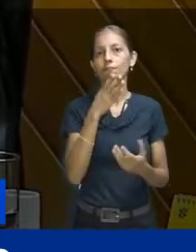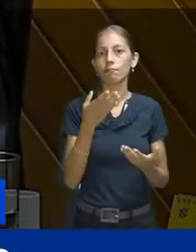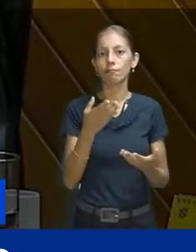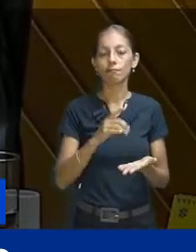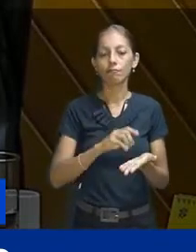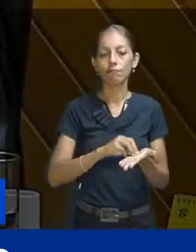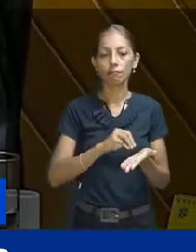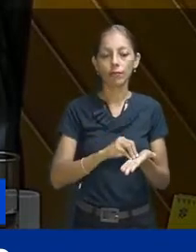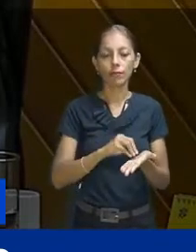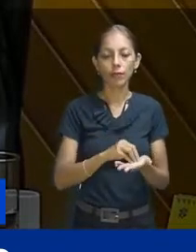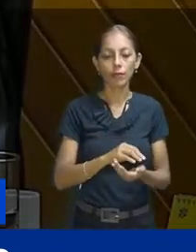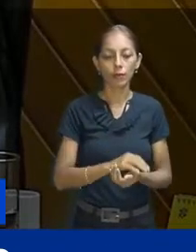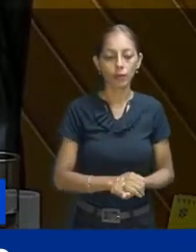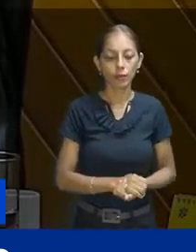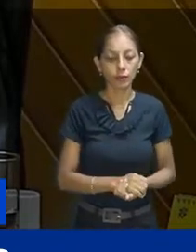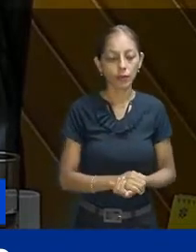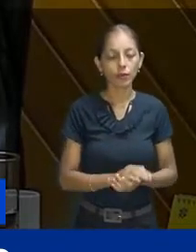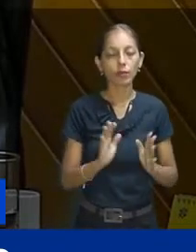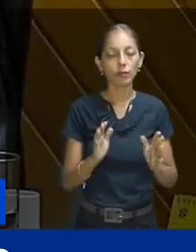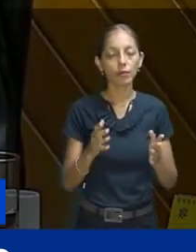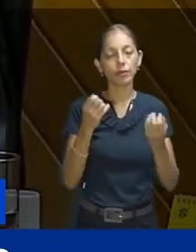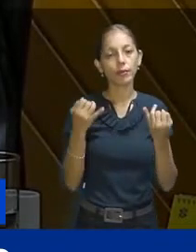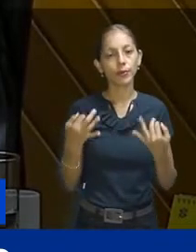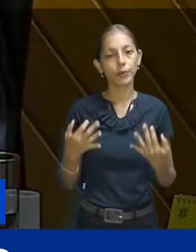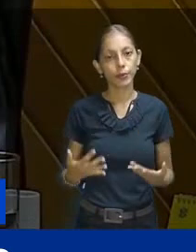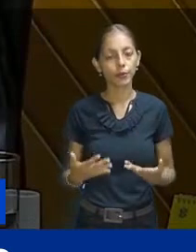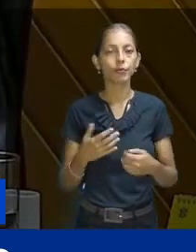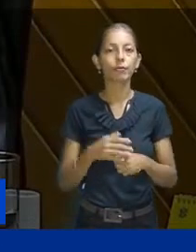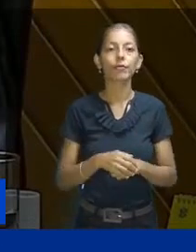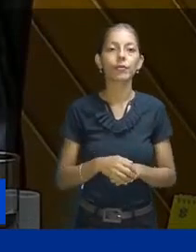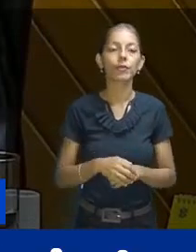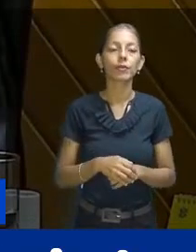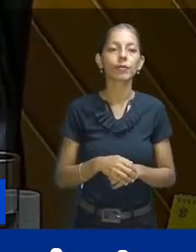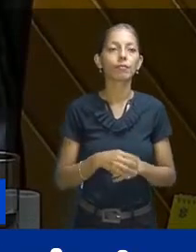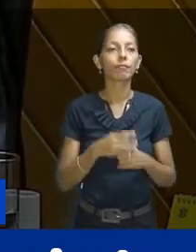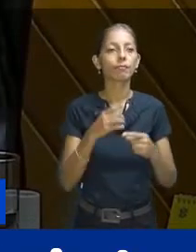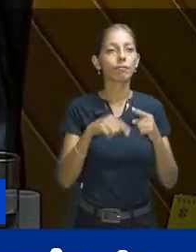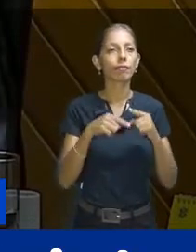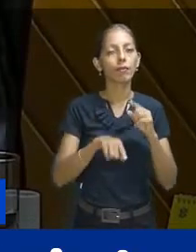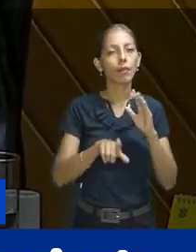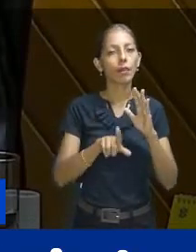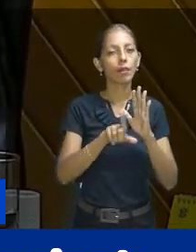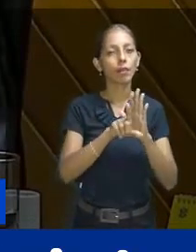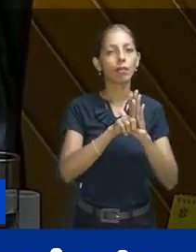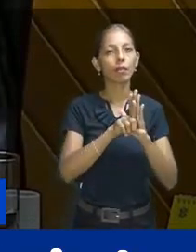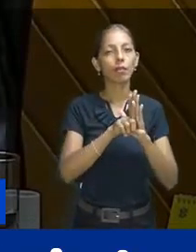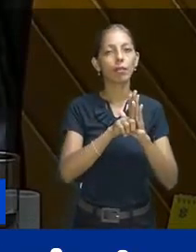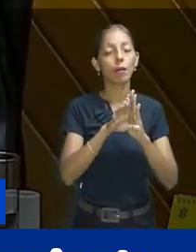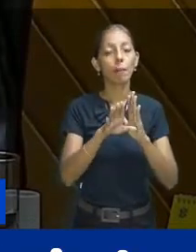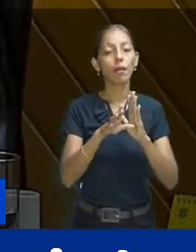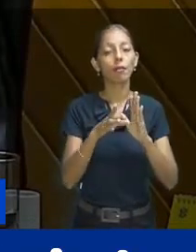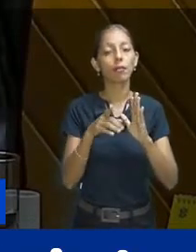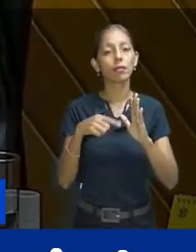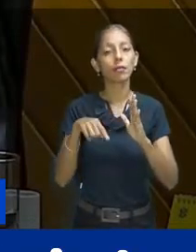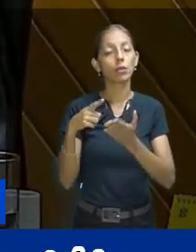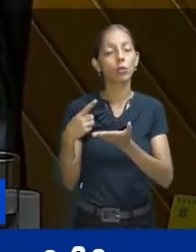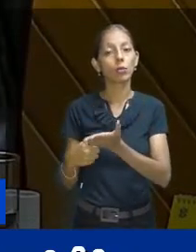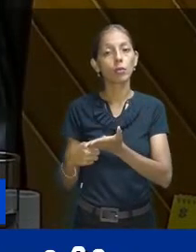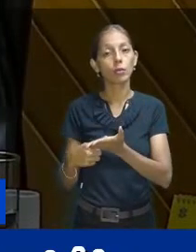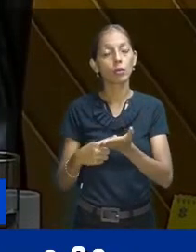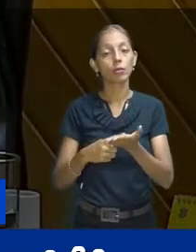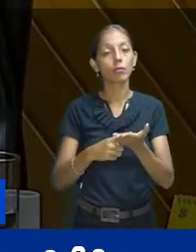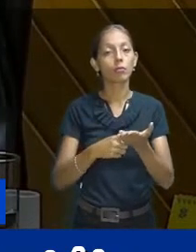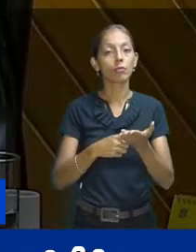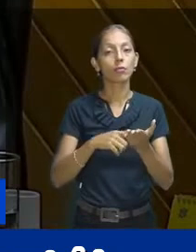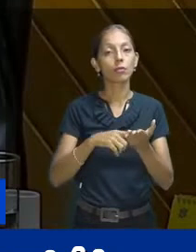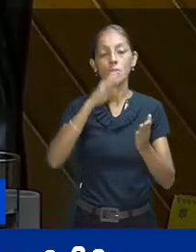foram aduzidos nos autos no parecer 50.75289, sendo que o acórdão nada disso a respeito, o que, inegavelmente,